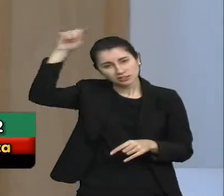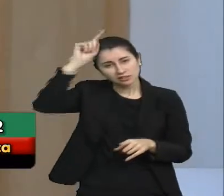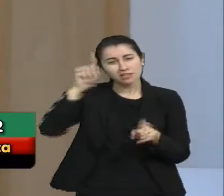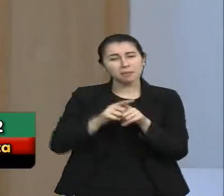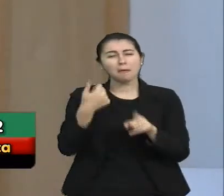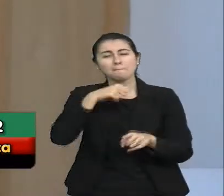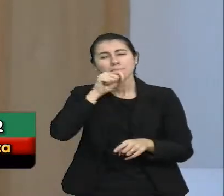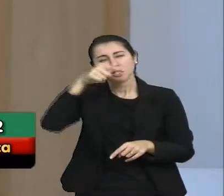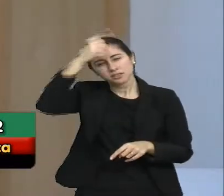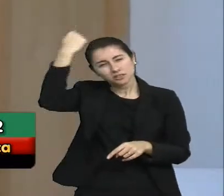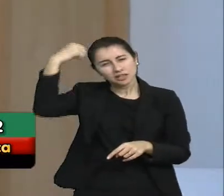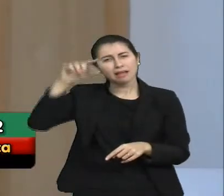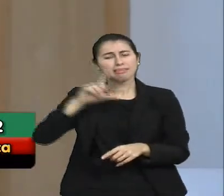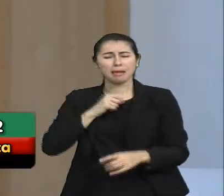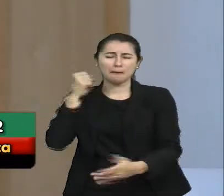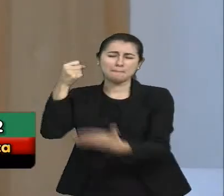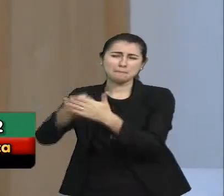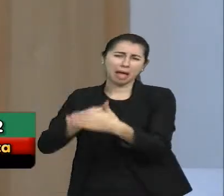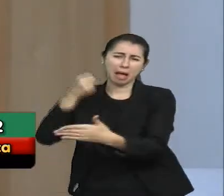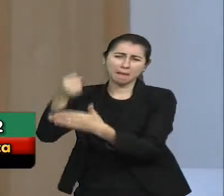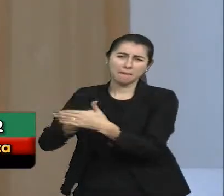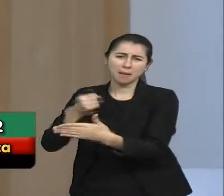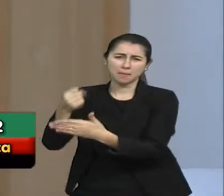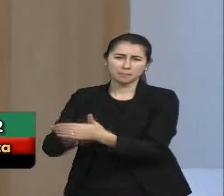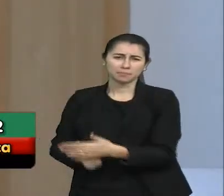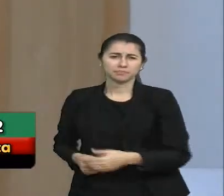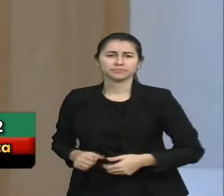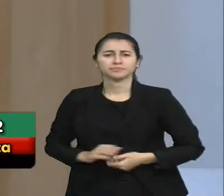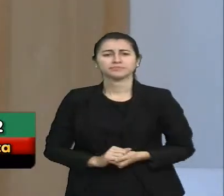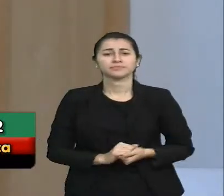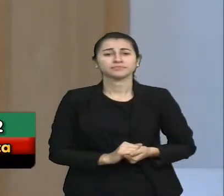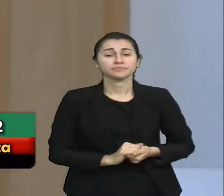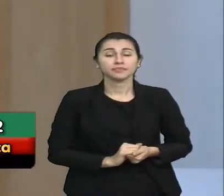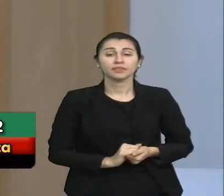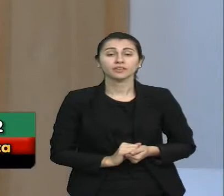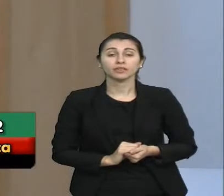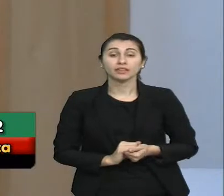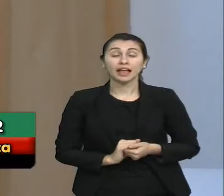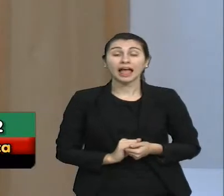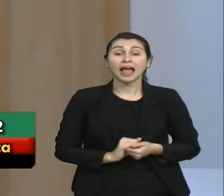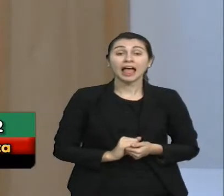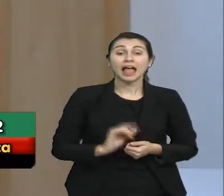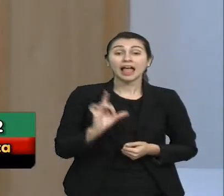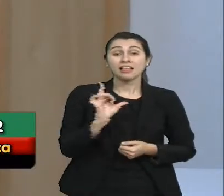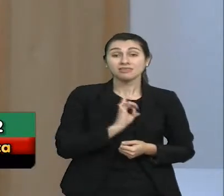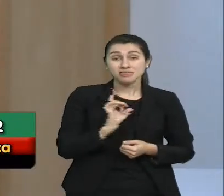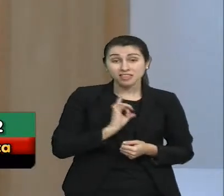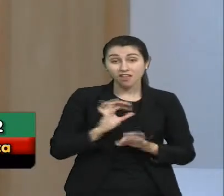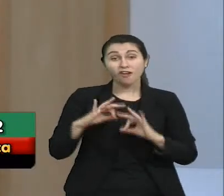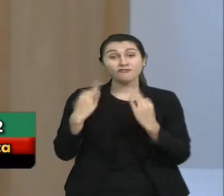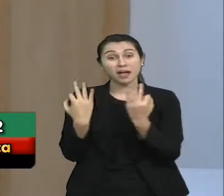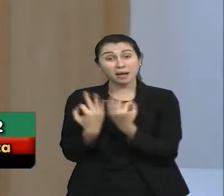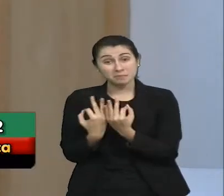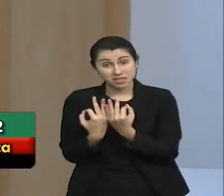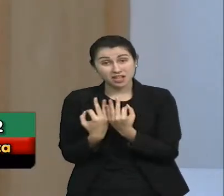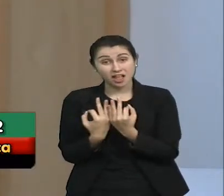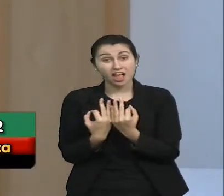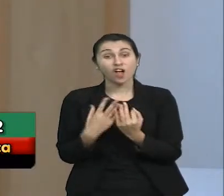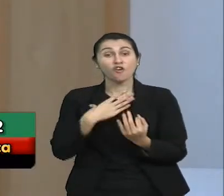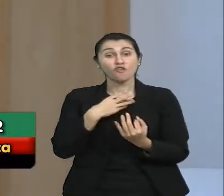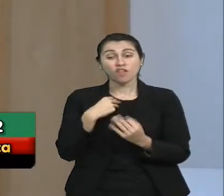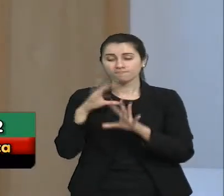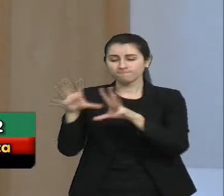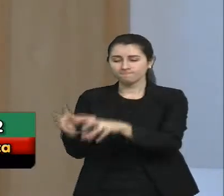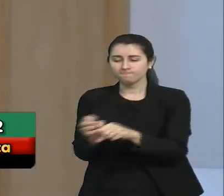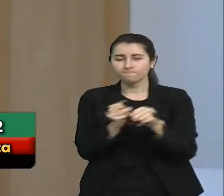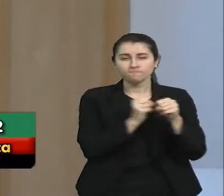matrizes africanas têm guarda restrita da sua filha por iniciar a filha no culto. A